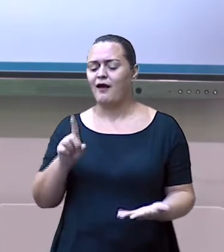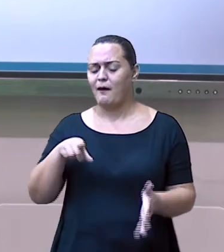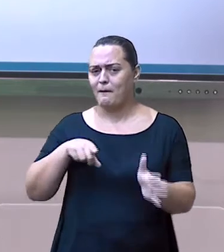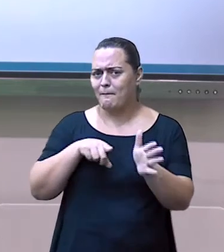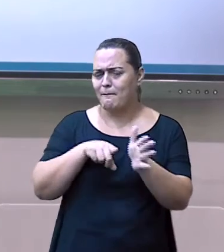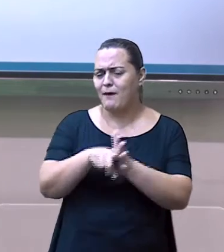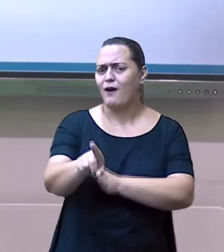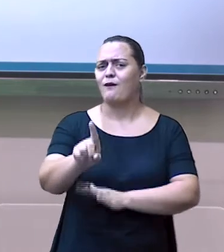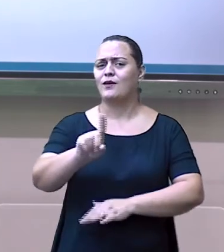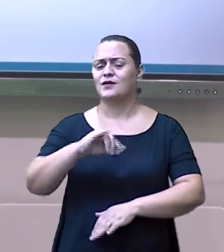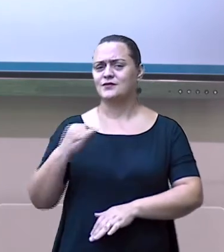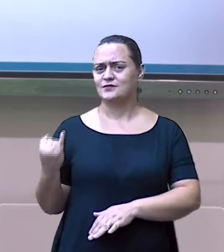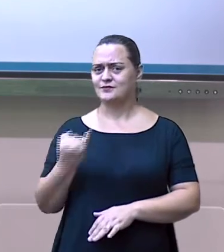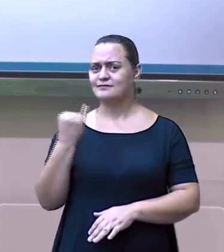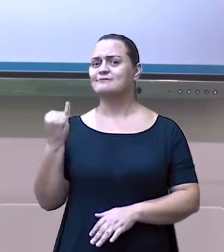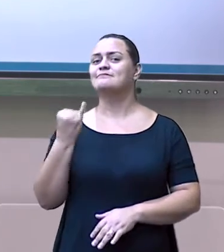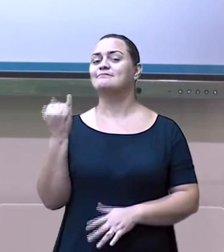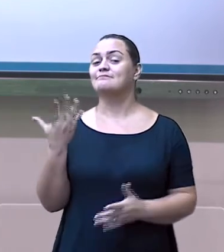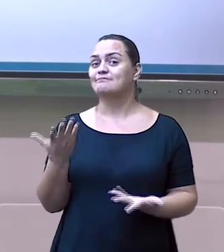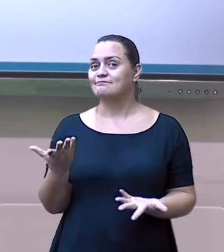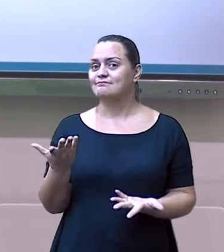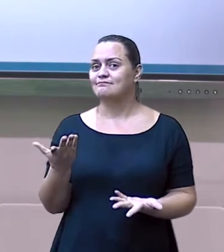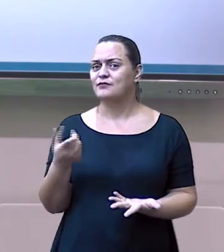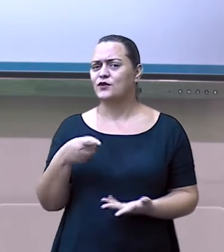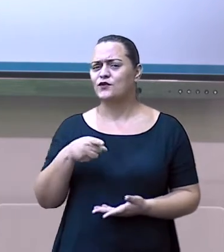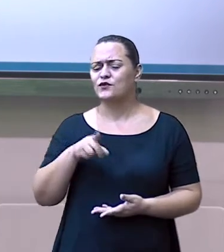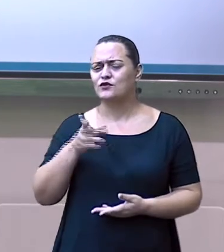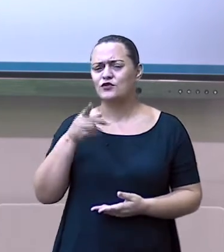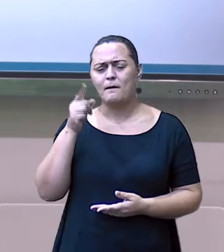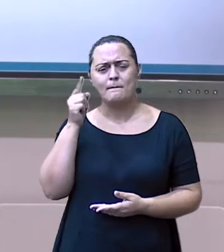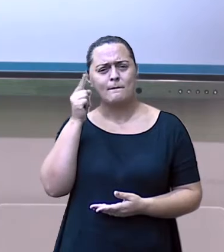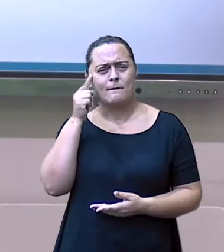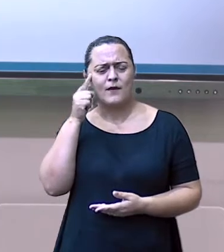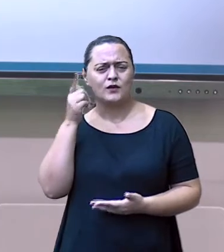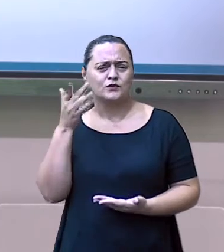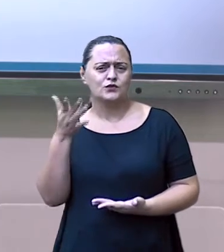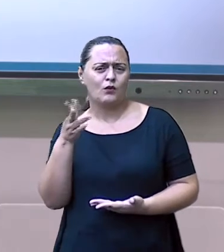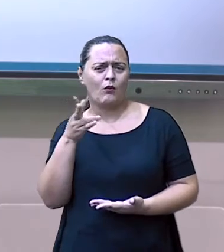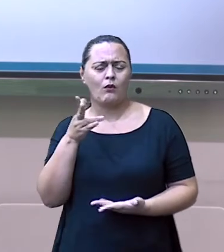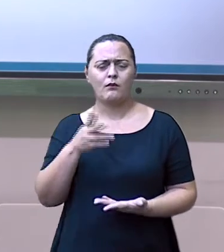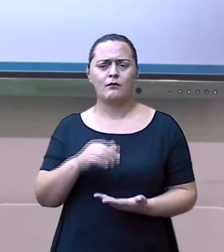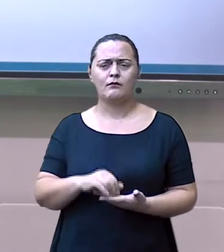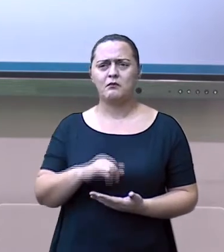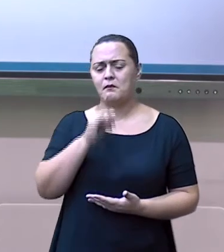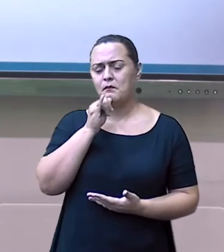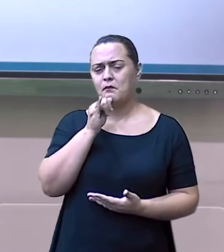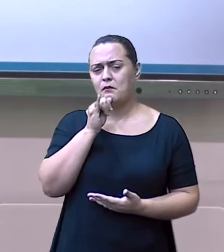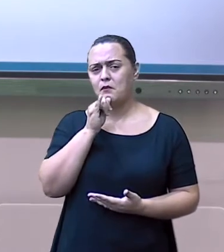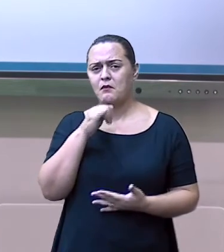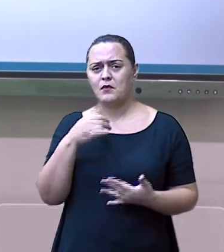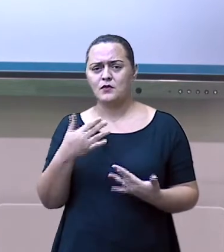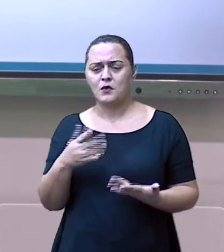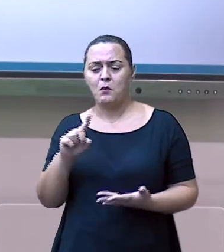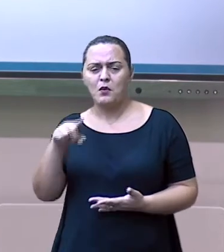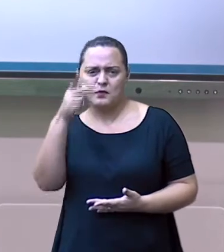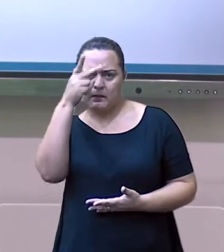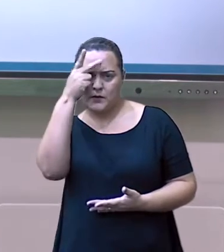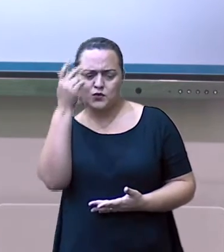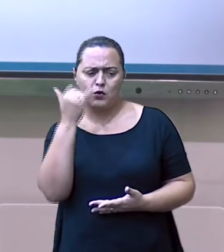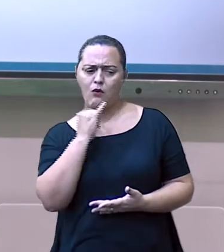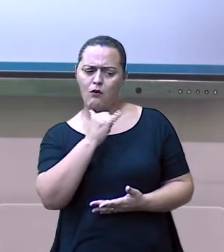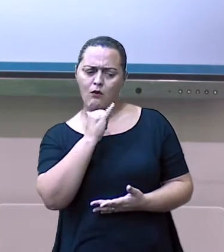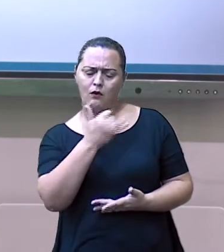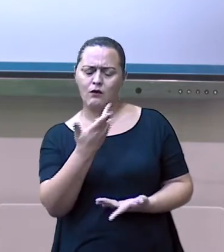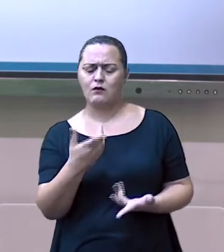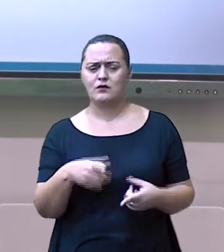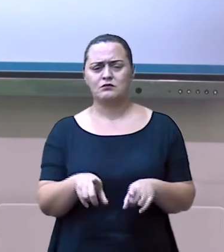quer calar. Você já deve ter ouvido algum adulto, alguma pessoa